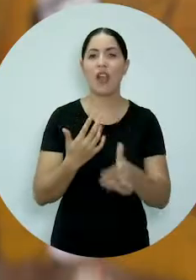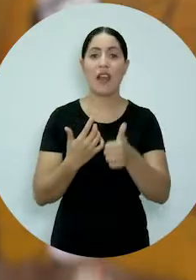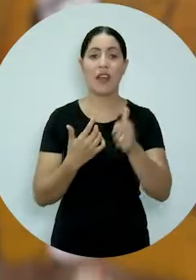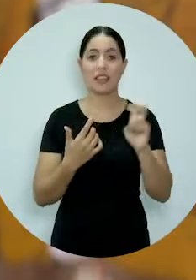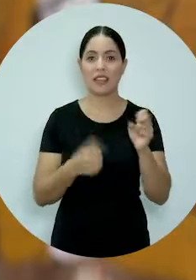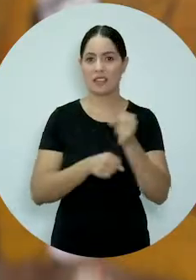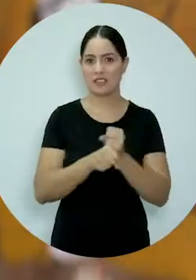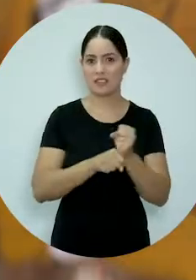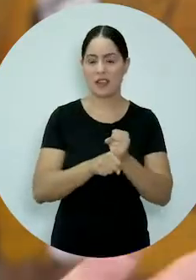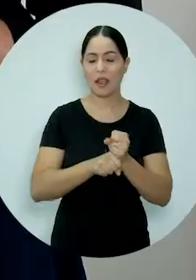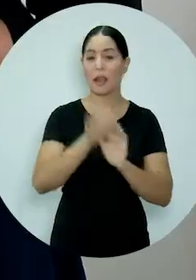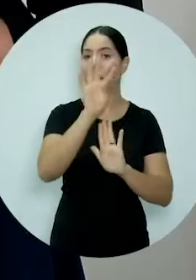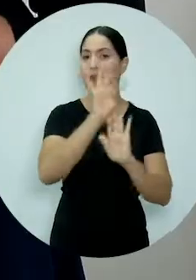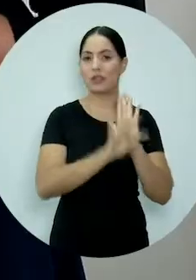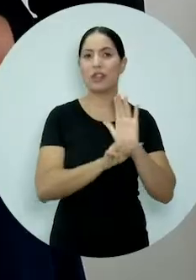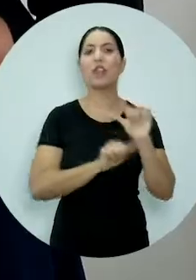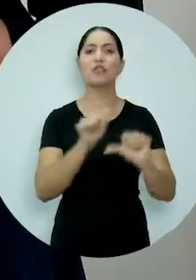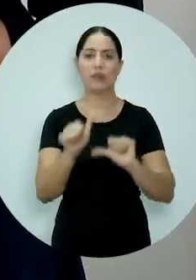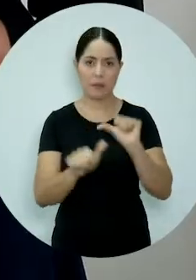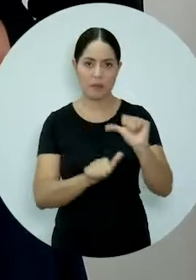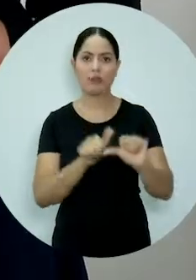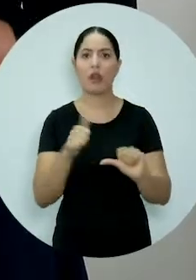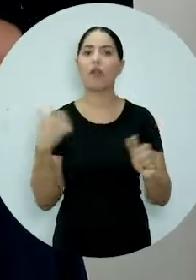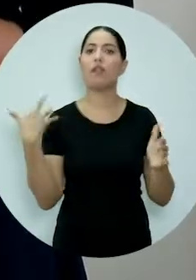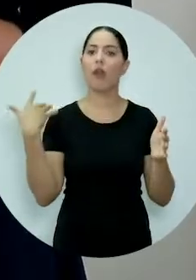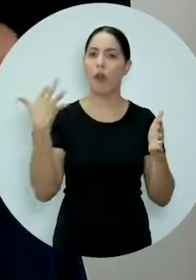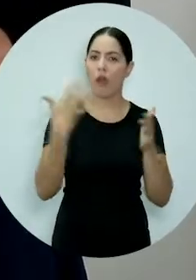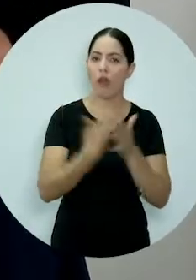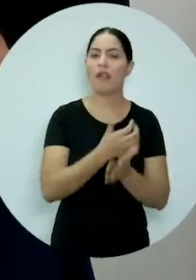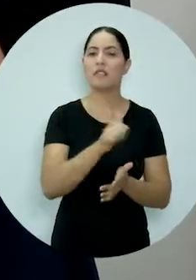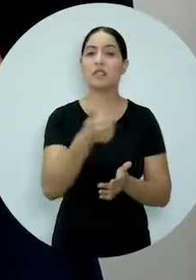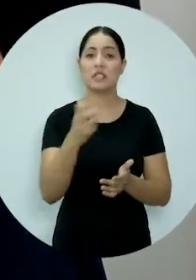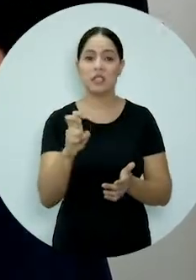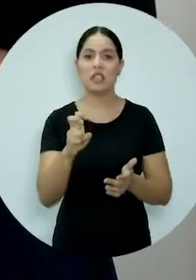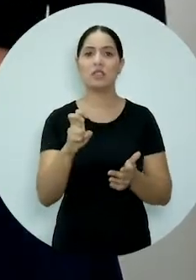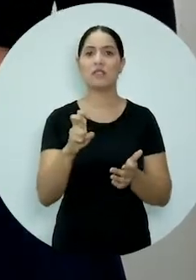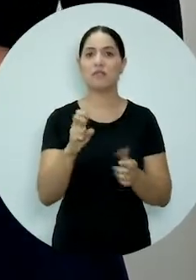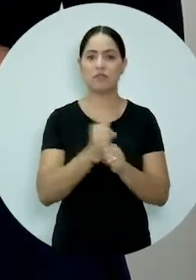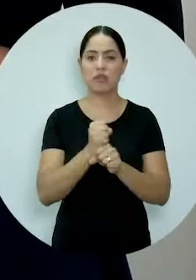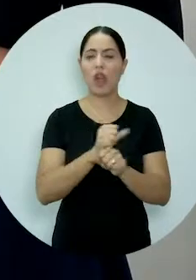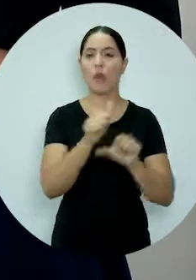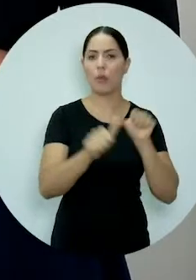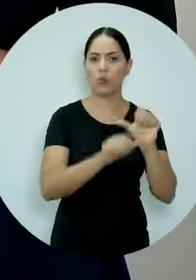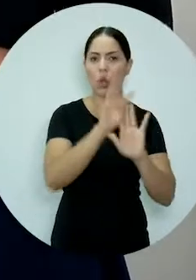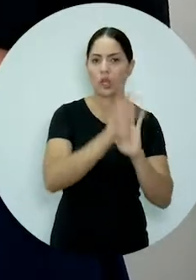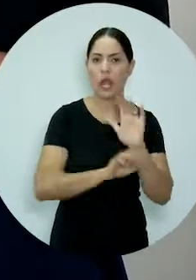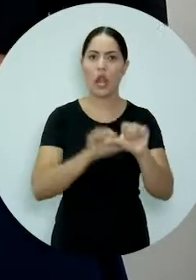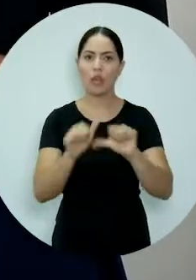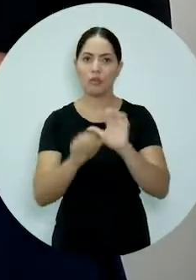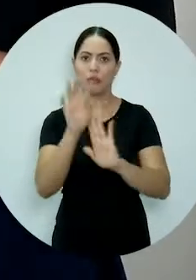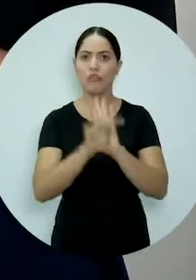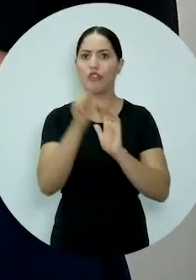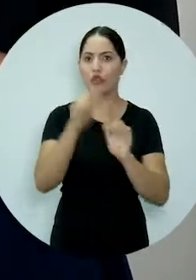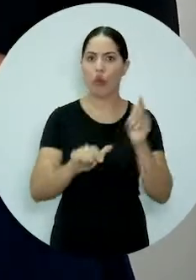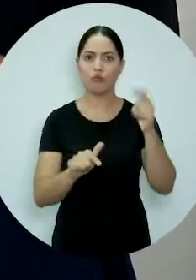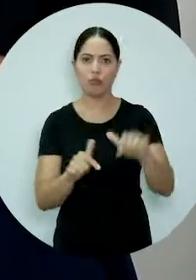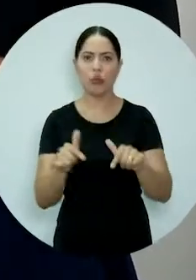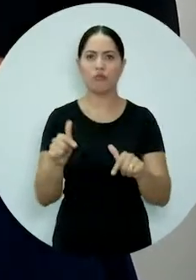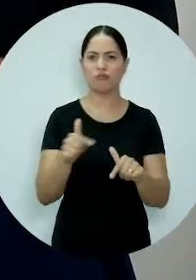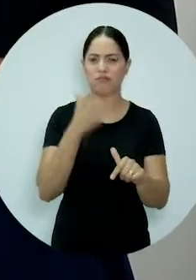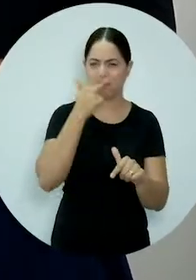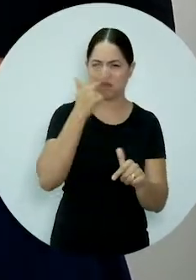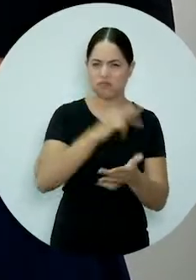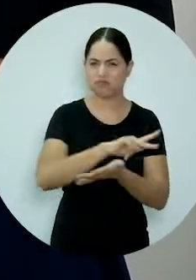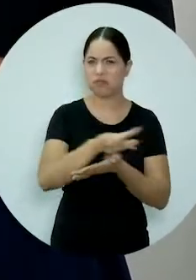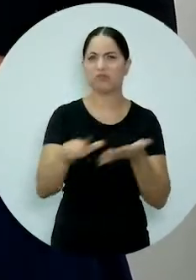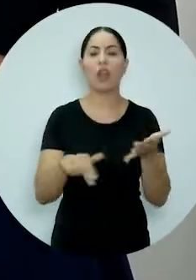há 15 anos, mas o texto não é o mesmo. Ao longo desses 15 anos, o texto foi muito modificado e o regime